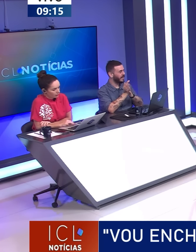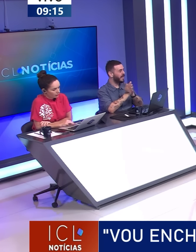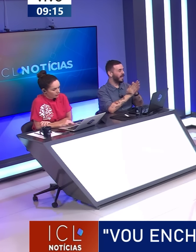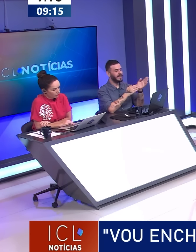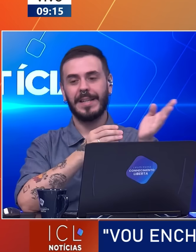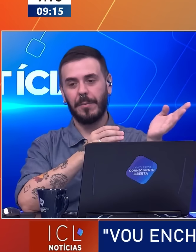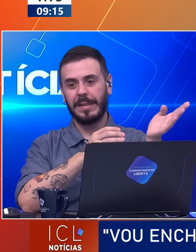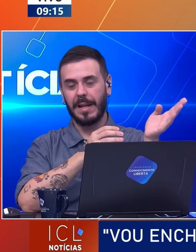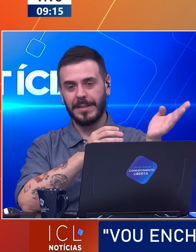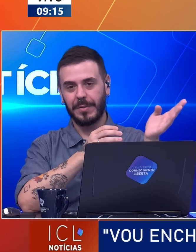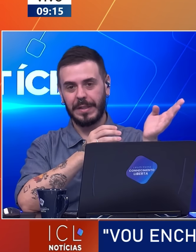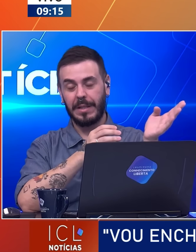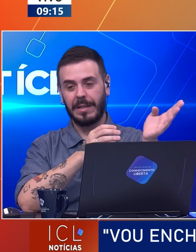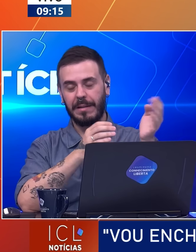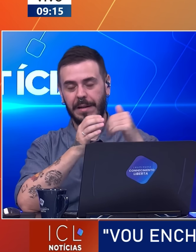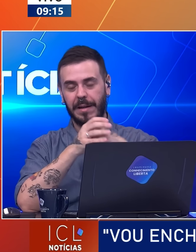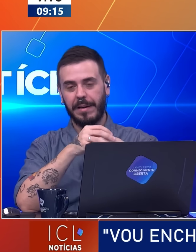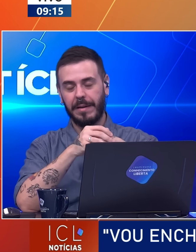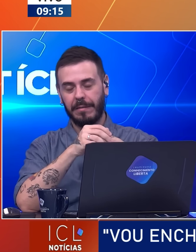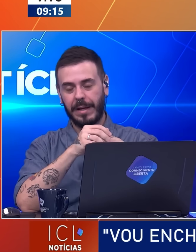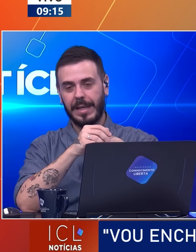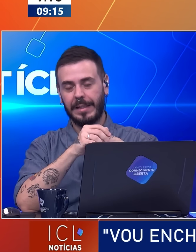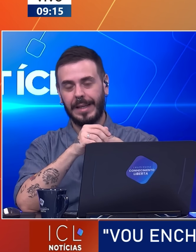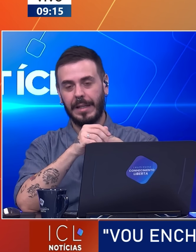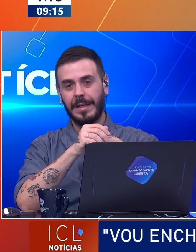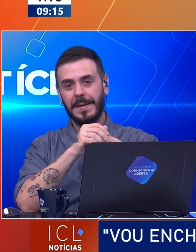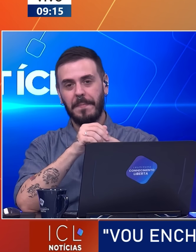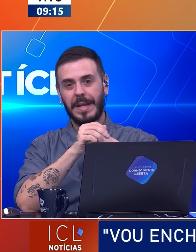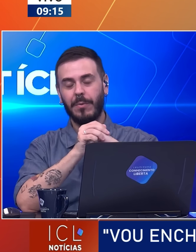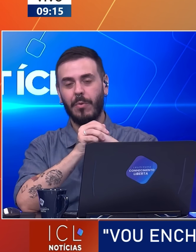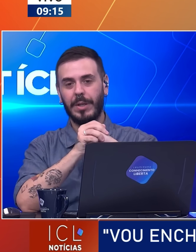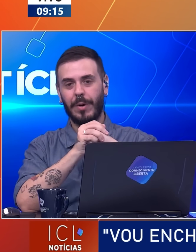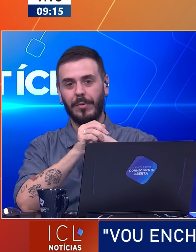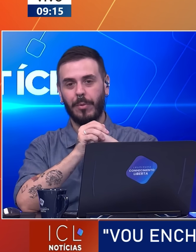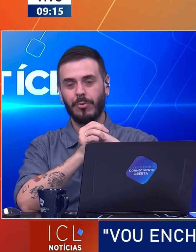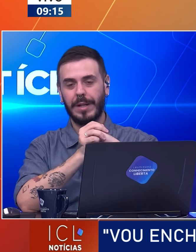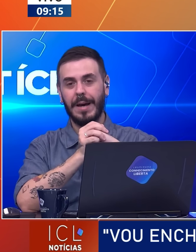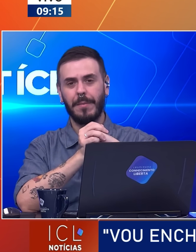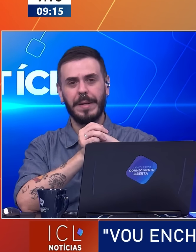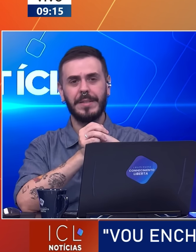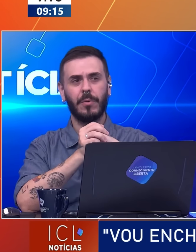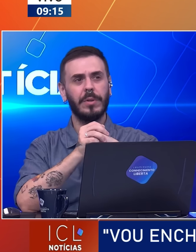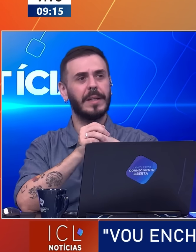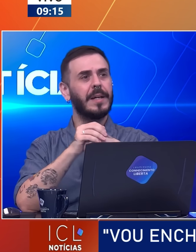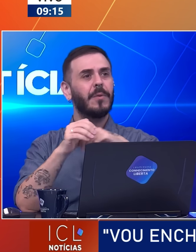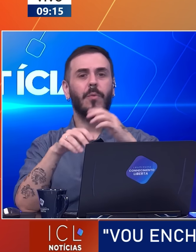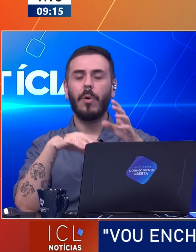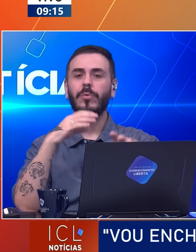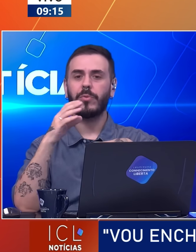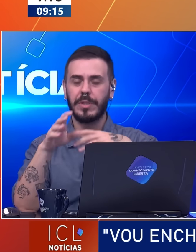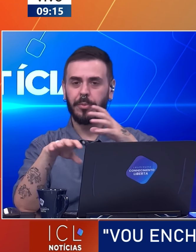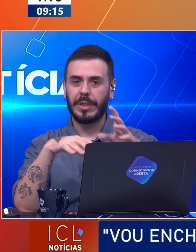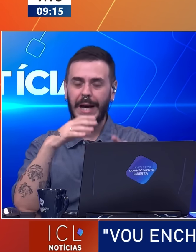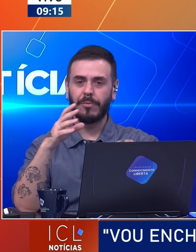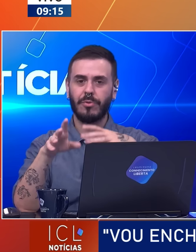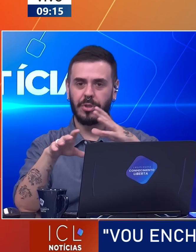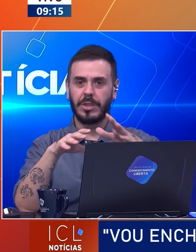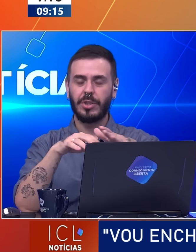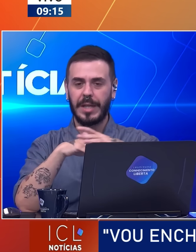sociais essa é uma delas você estão ví e eh aqui na tela ele com o Eduardo bolsonaro Apareceu outra com outros